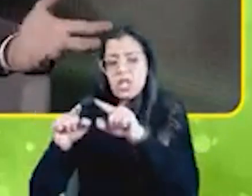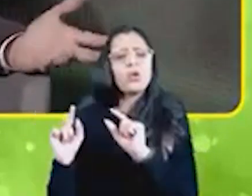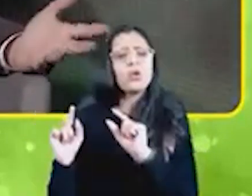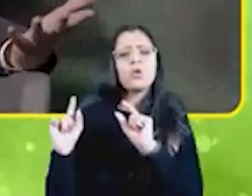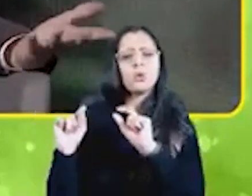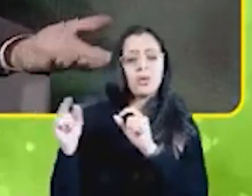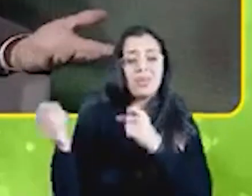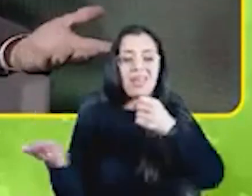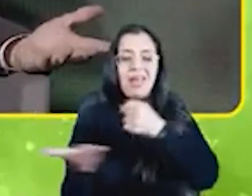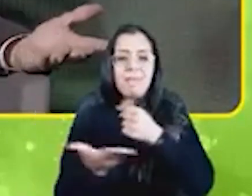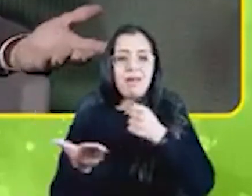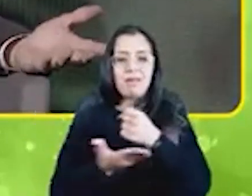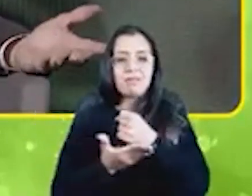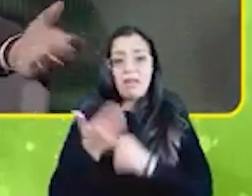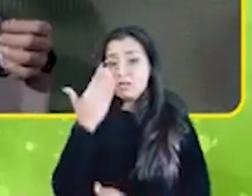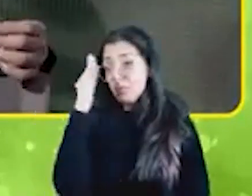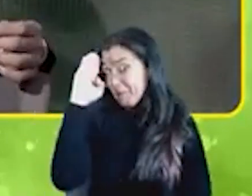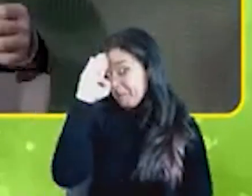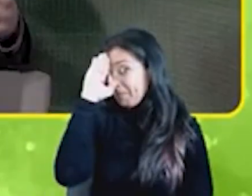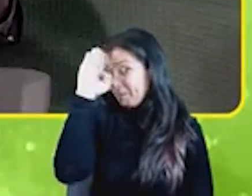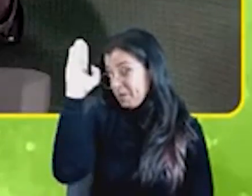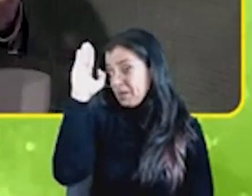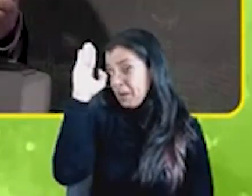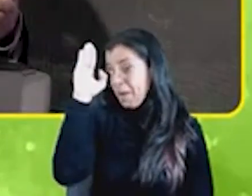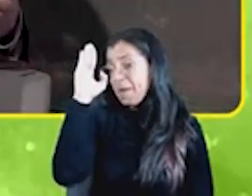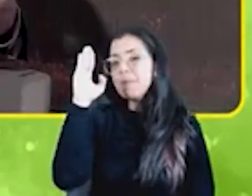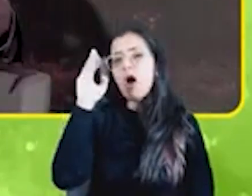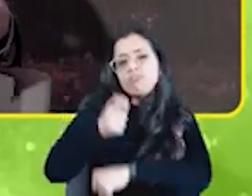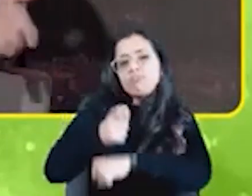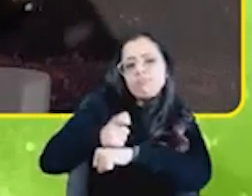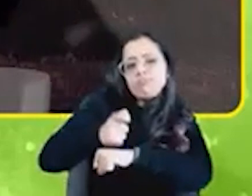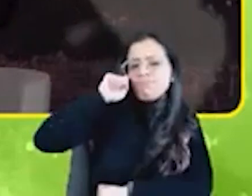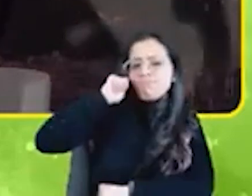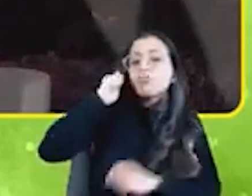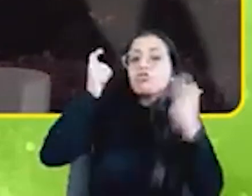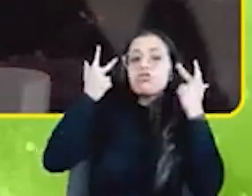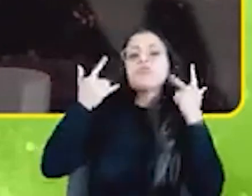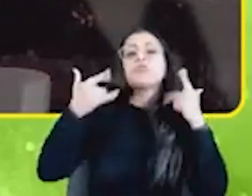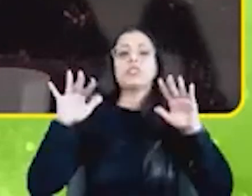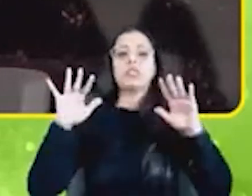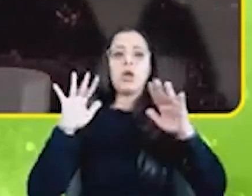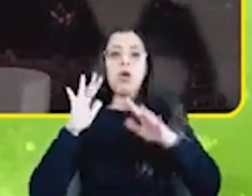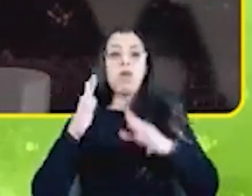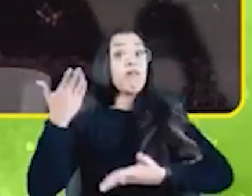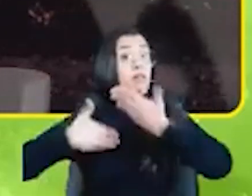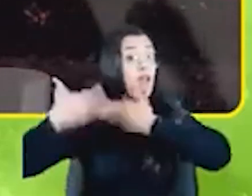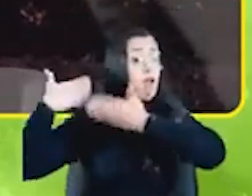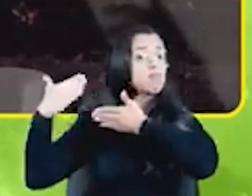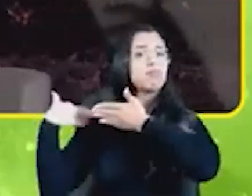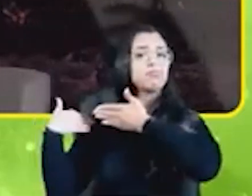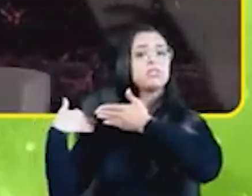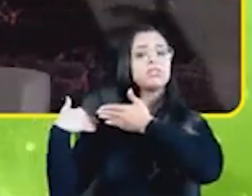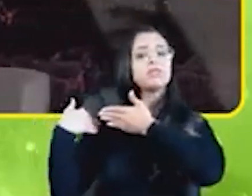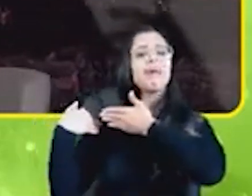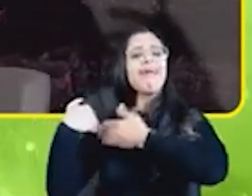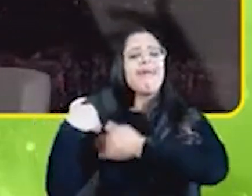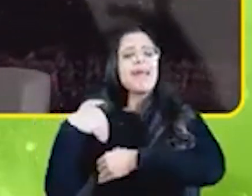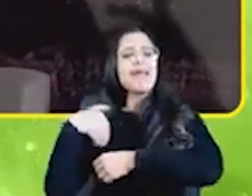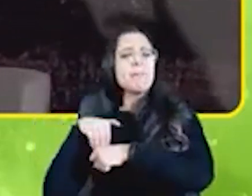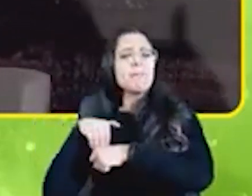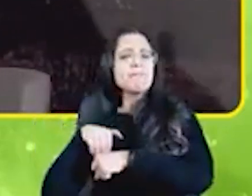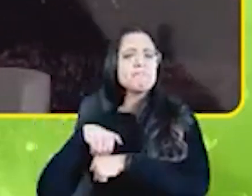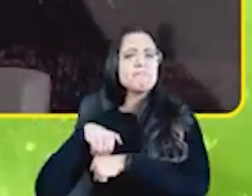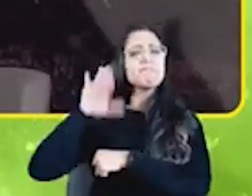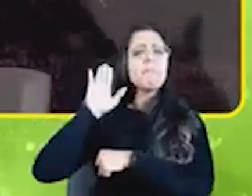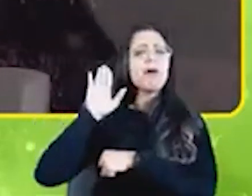baseado em carvão vegetal né e um carvão vegetal que no passado muito distante chegou a ser um cara mundo digital de vegetação